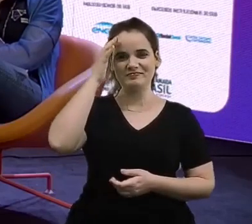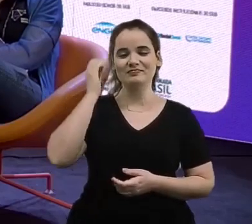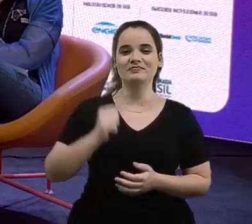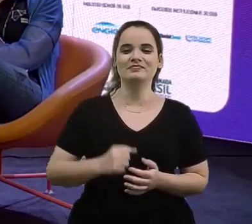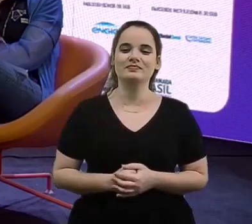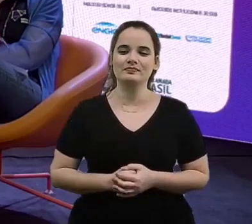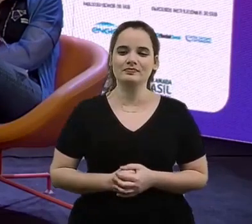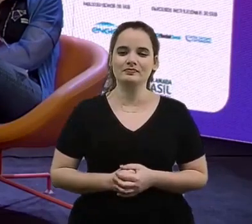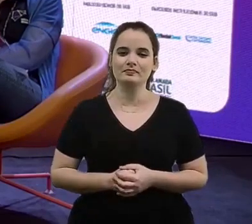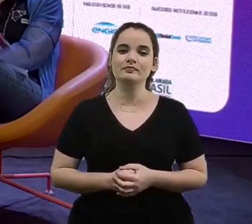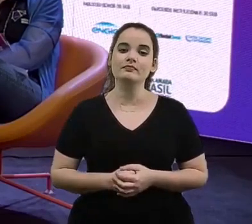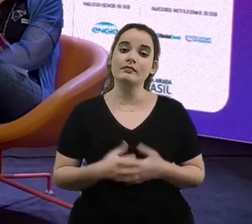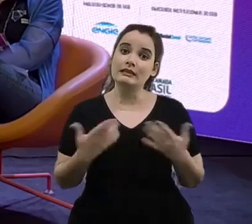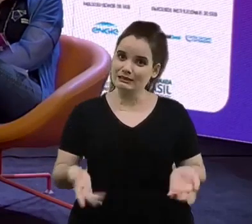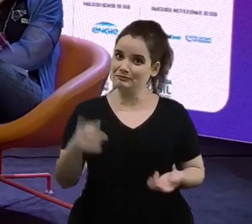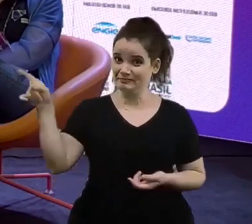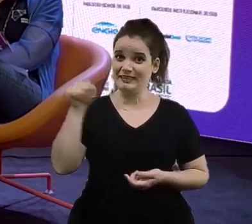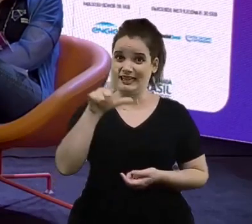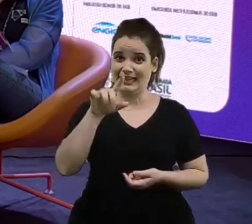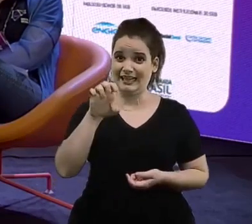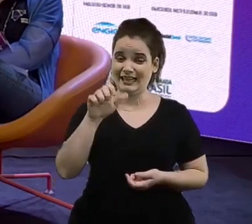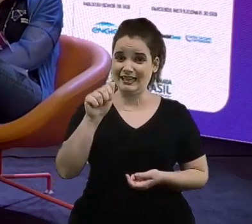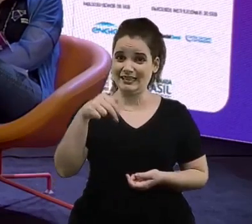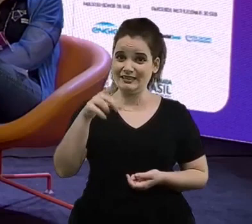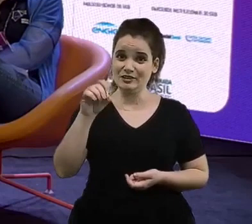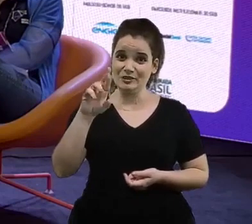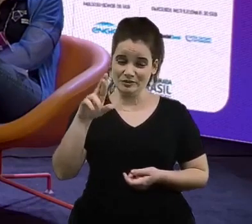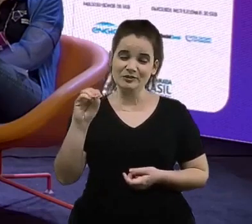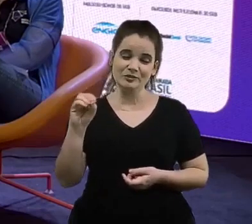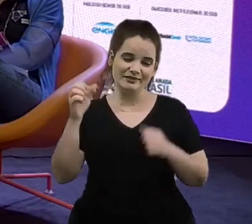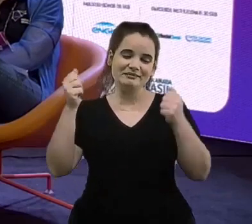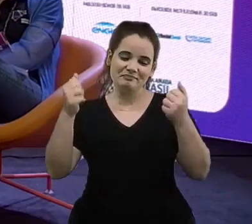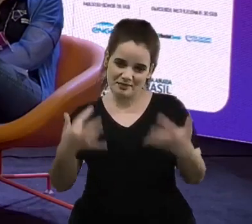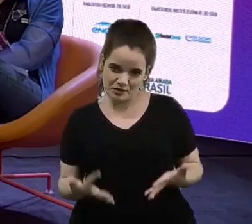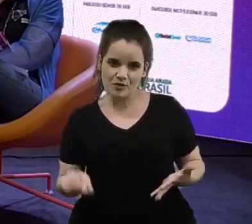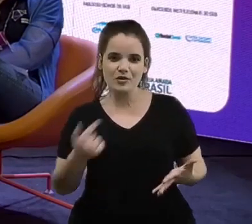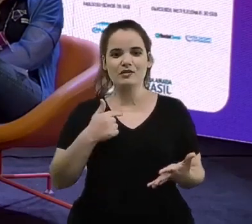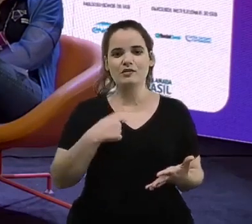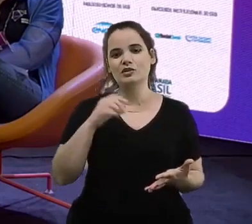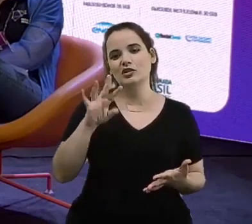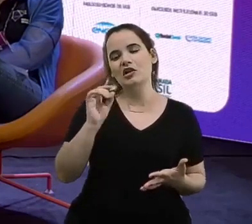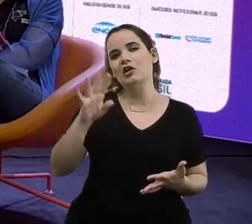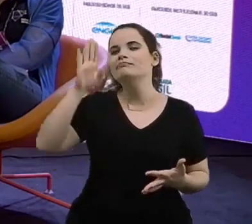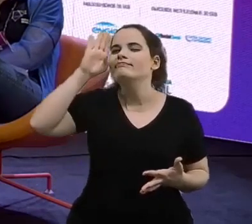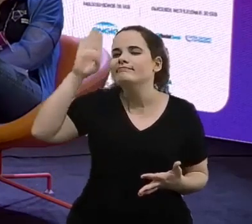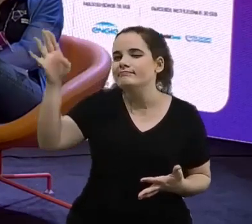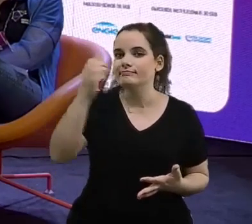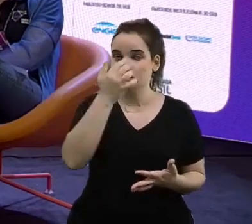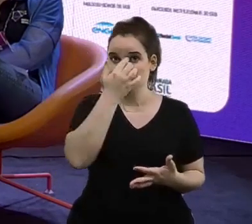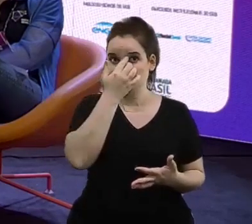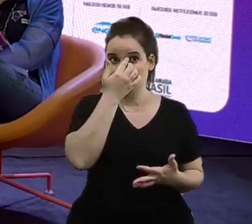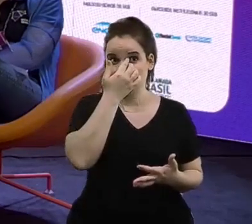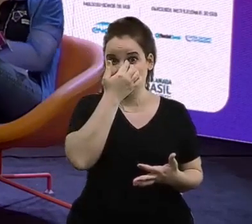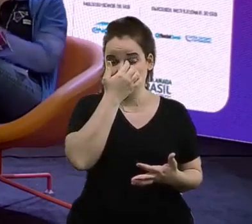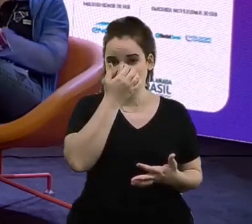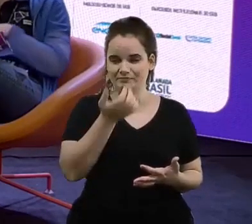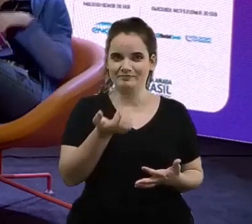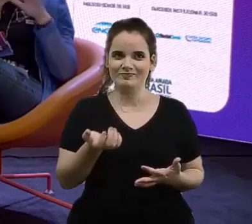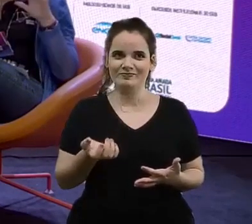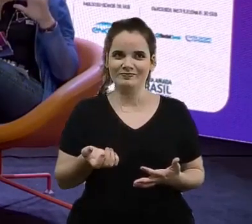solução, então aqui é a plataforma Data Lake, onde a gente vai conseguir fazer essa gestão e compartilhamento de dados, né? Aqui um pouco do